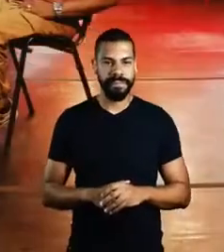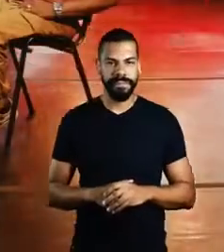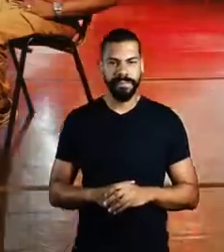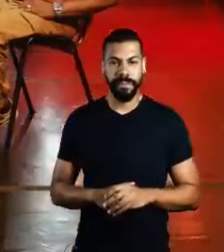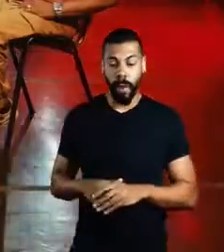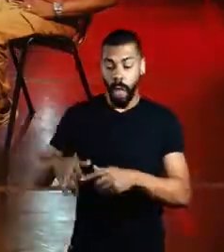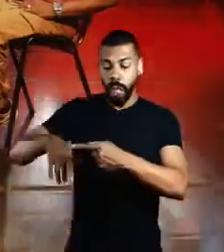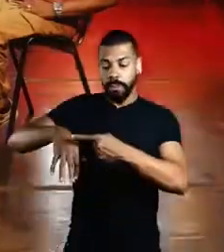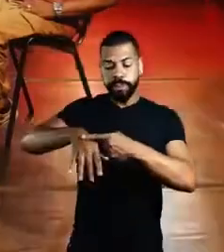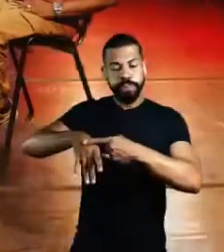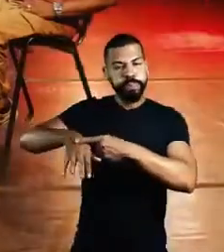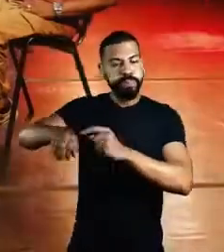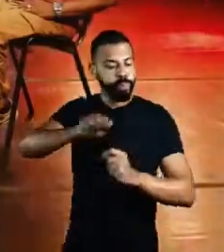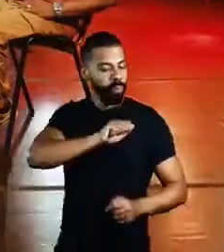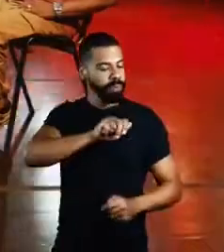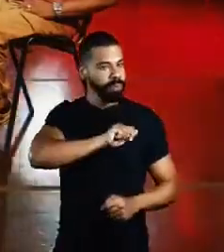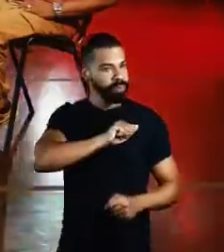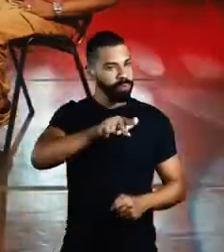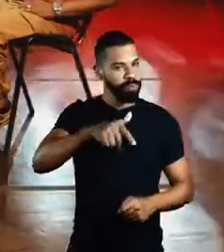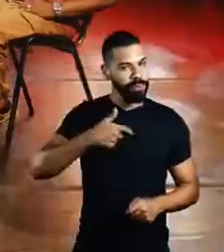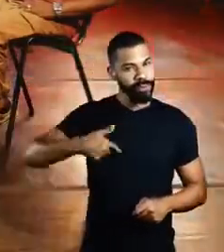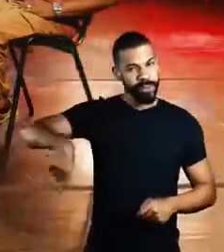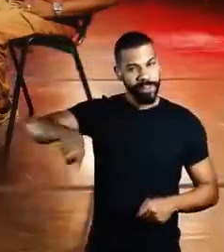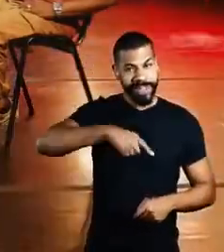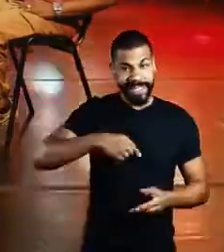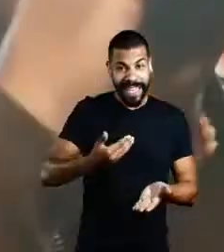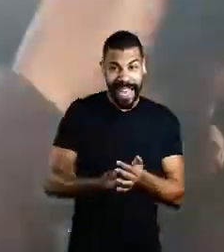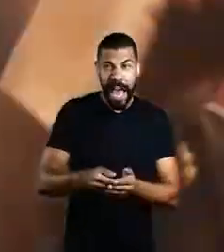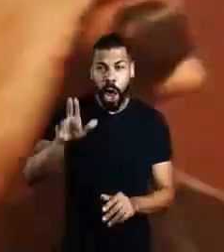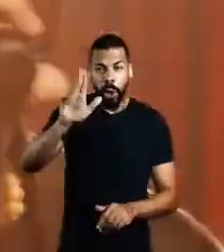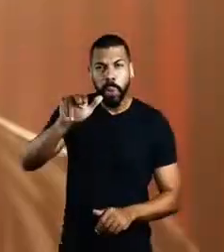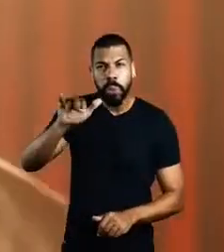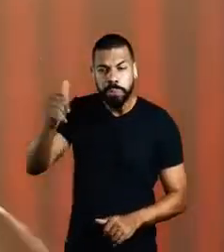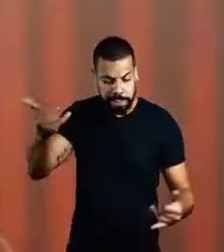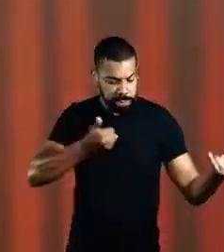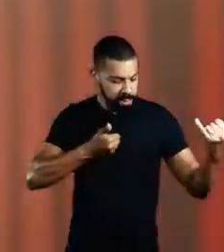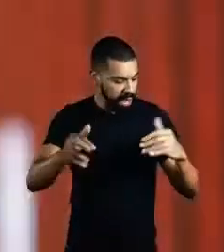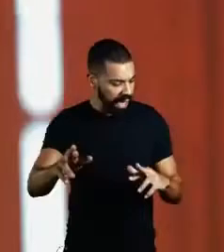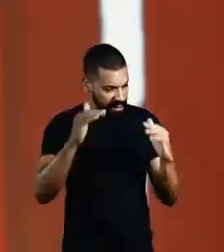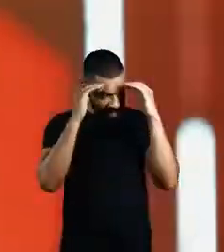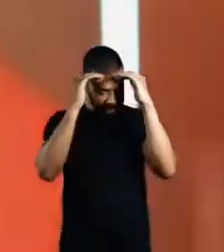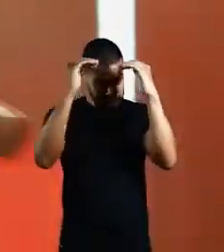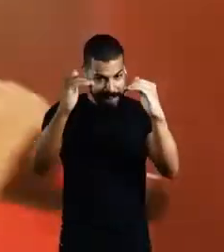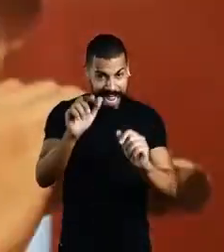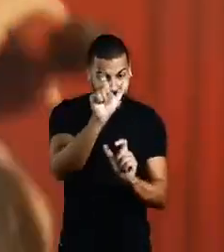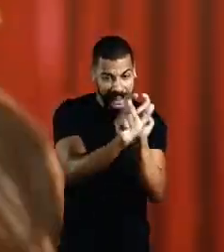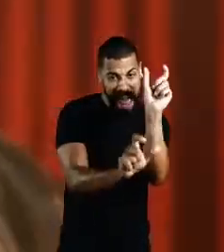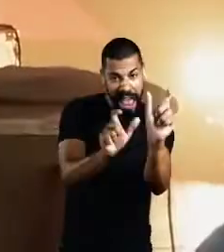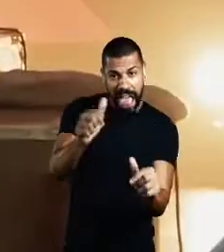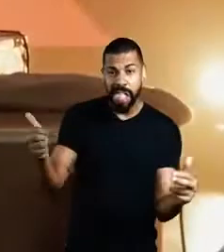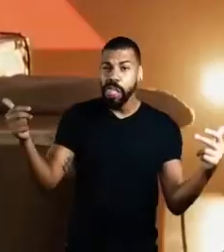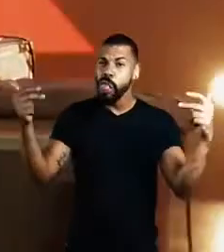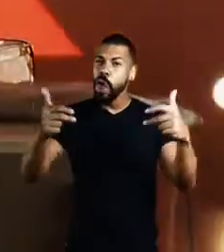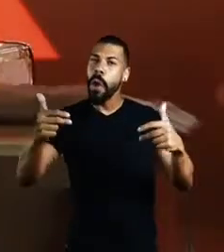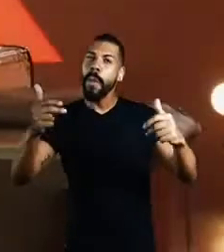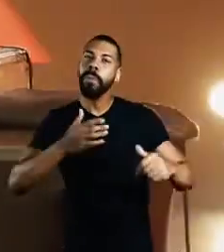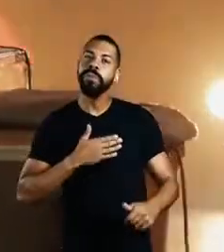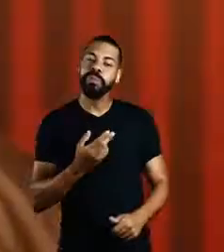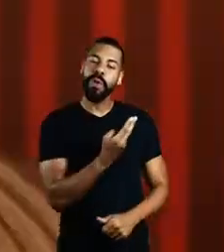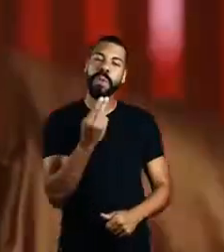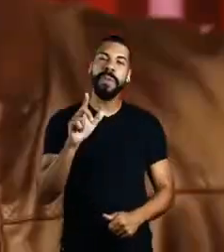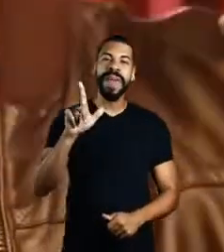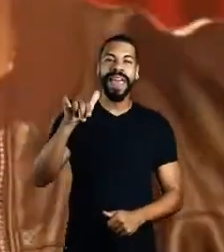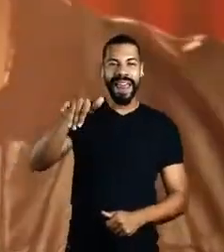Bexiga é nóis. Cê vai muito ouvir falar a respeito desse malandro que faz rap de... Meu nome é